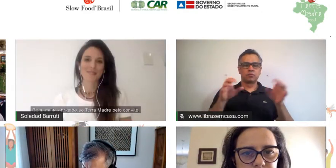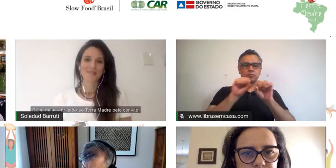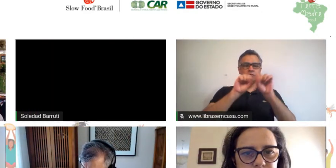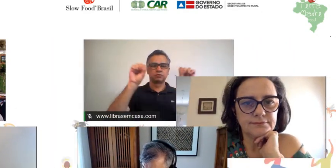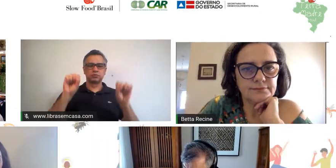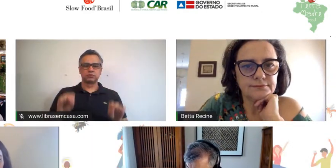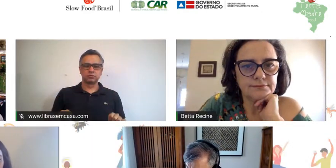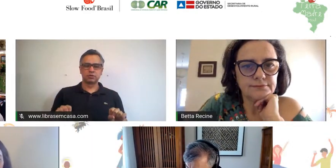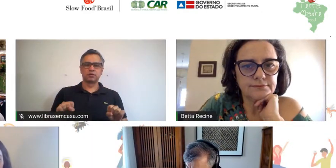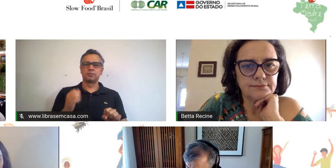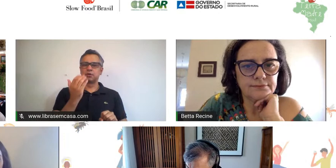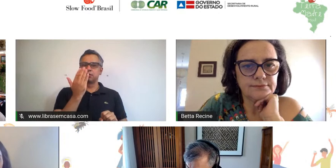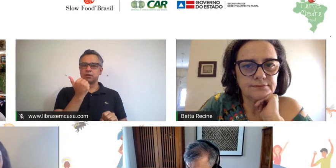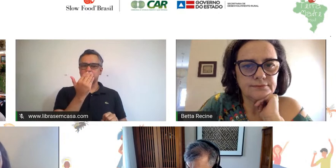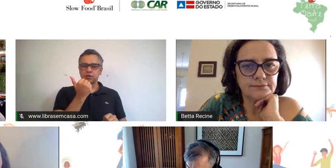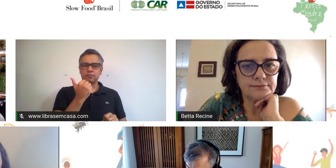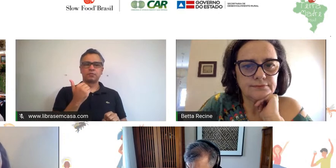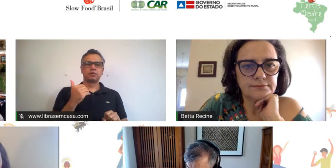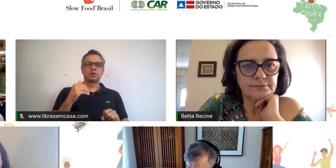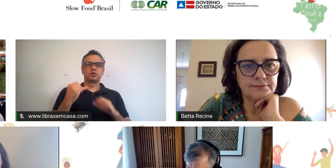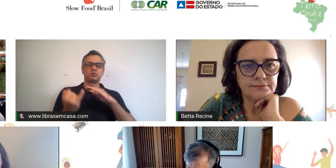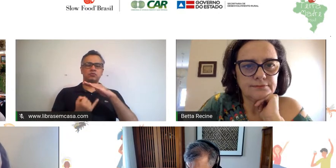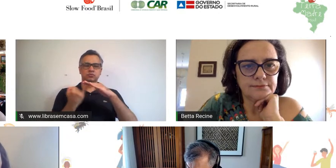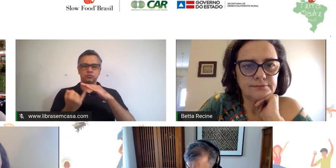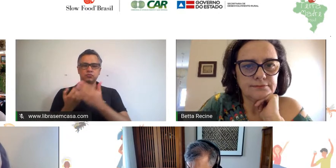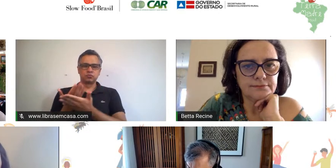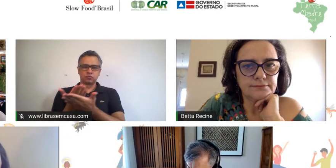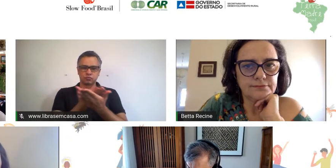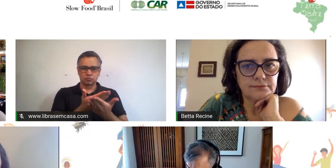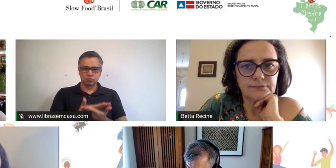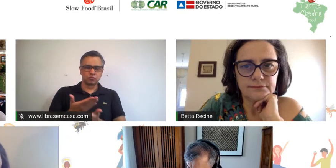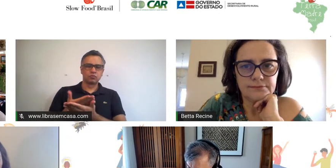pelo Instituto de Estudos Políticos.